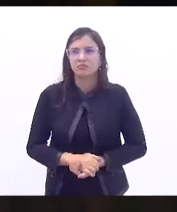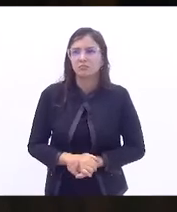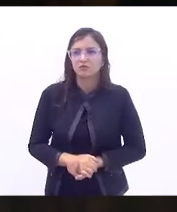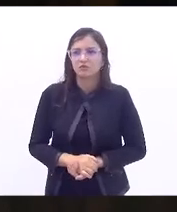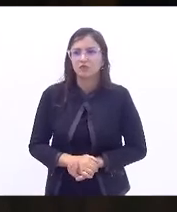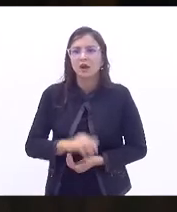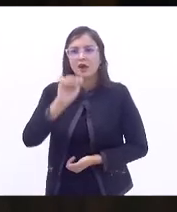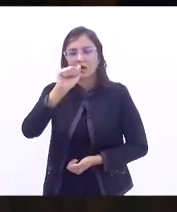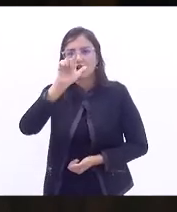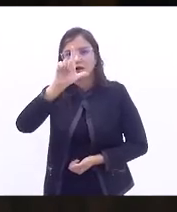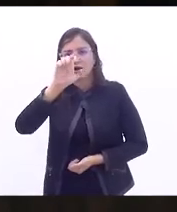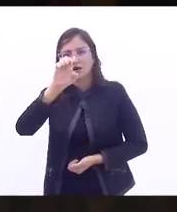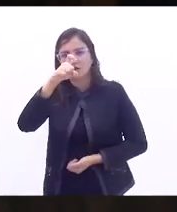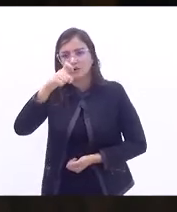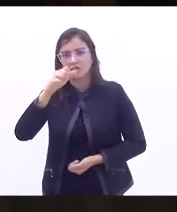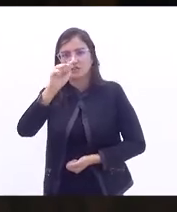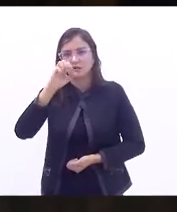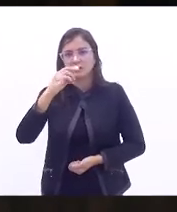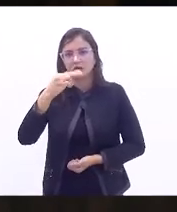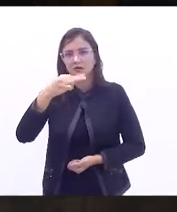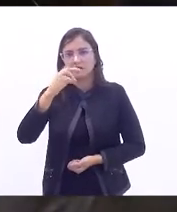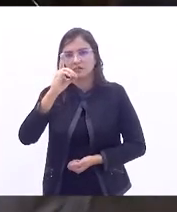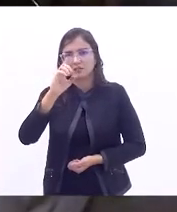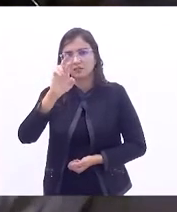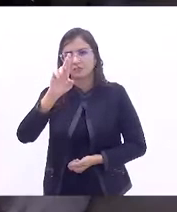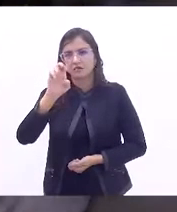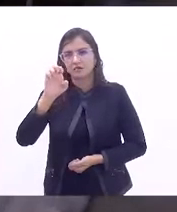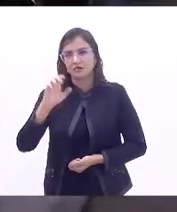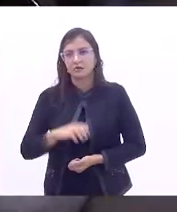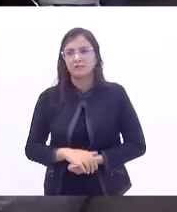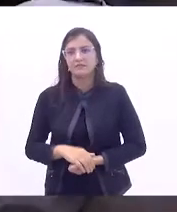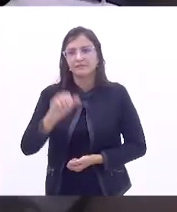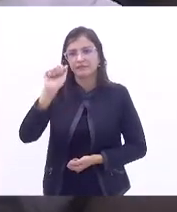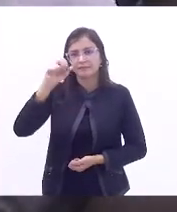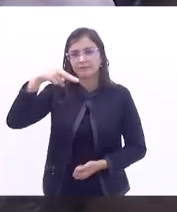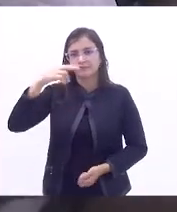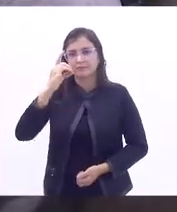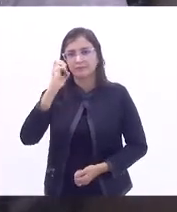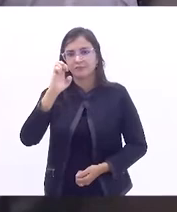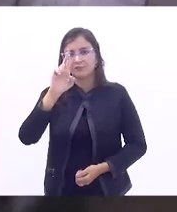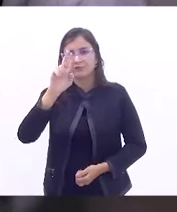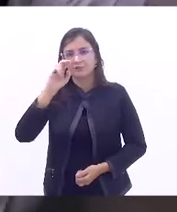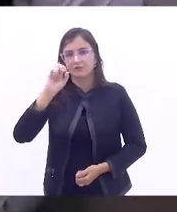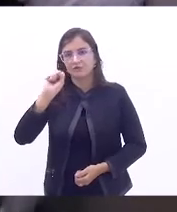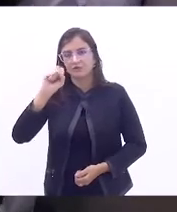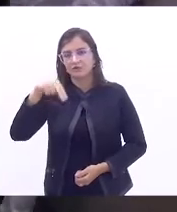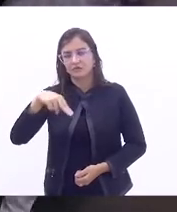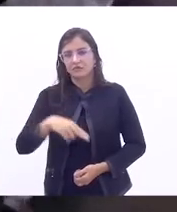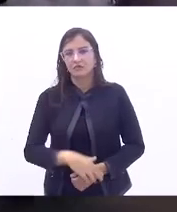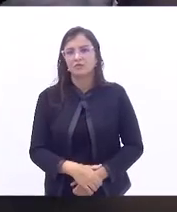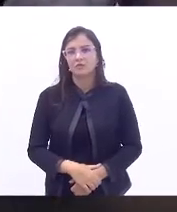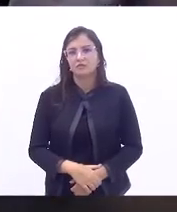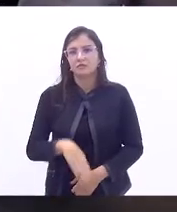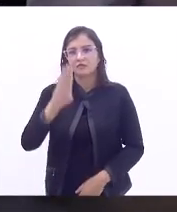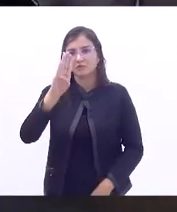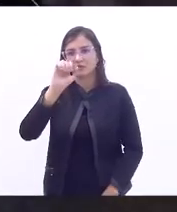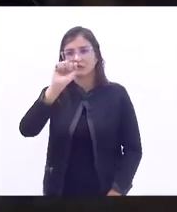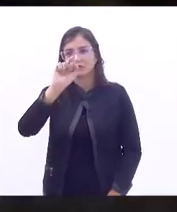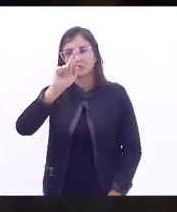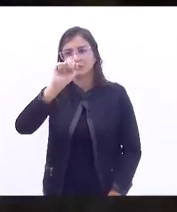Freitas. Deputado Alexandre Freitas. Deputado Anderson Alexandre. Deputado Anderson Alexandre. Deputado